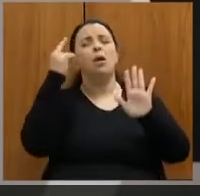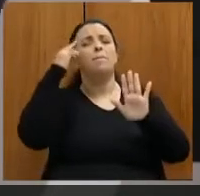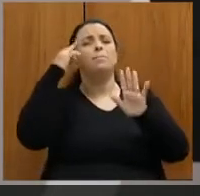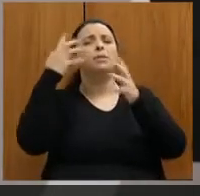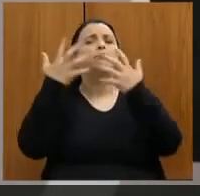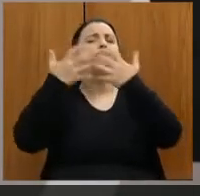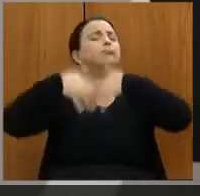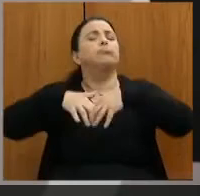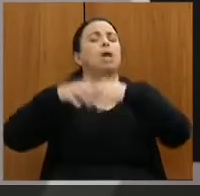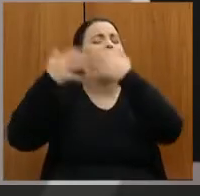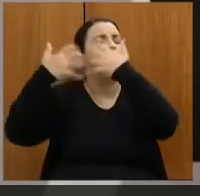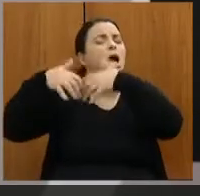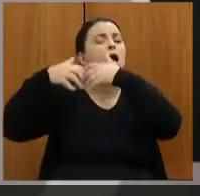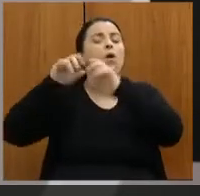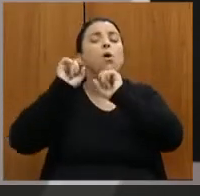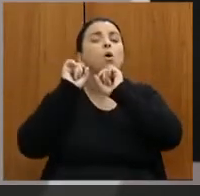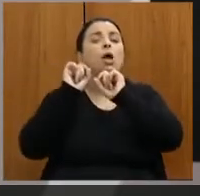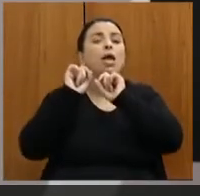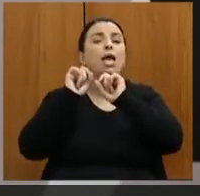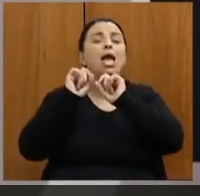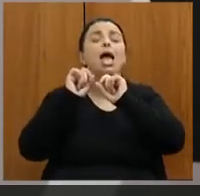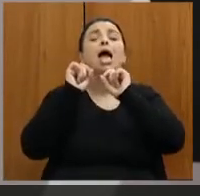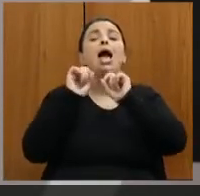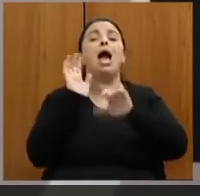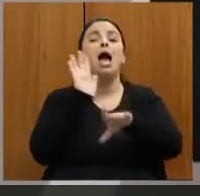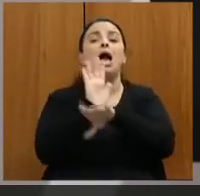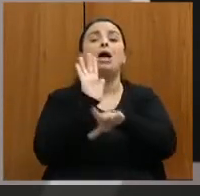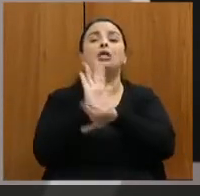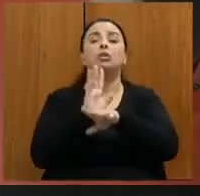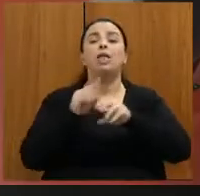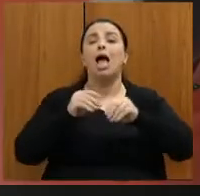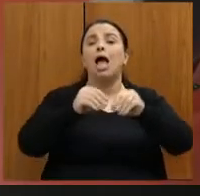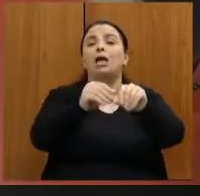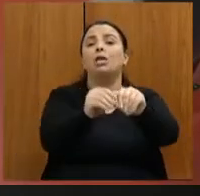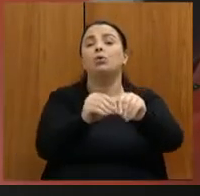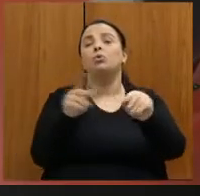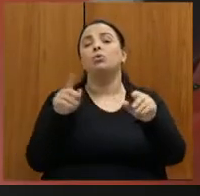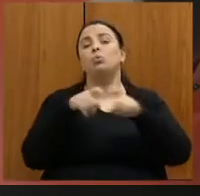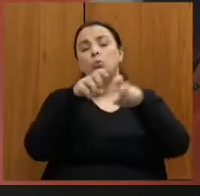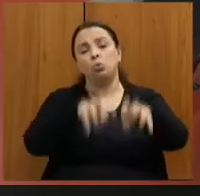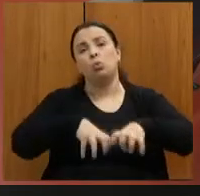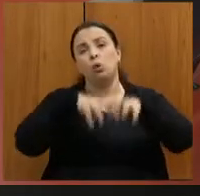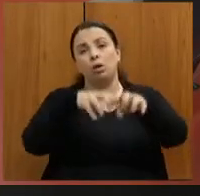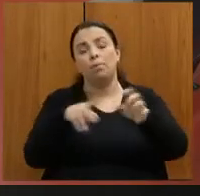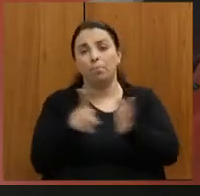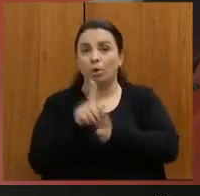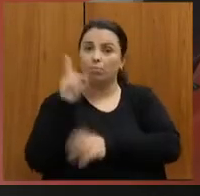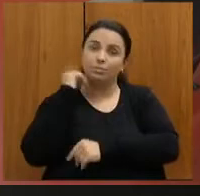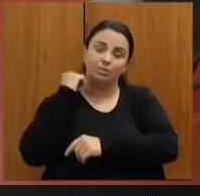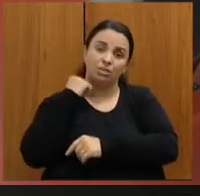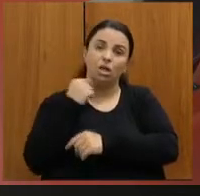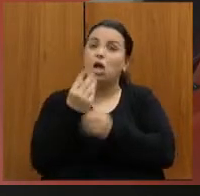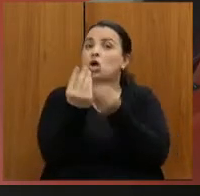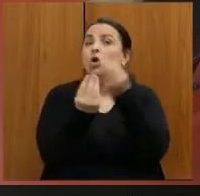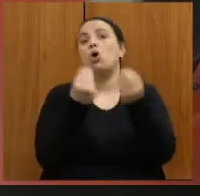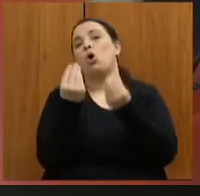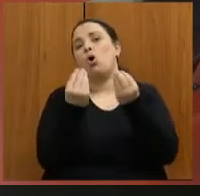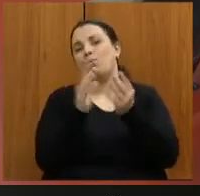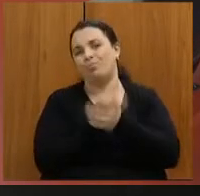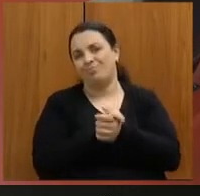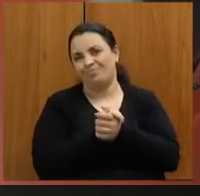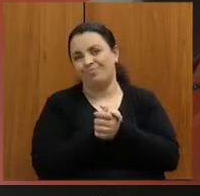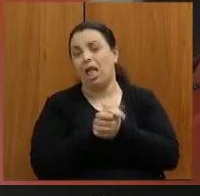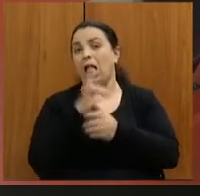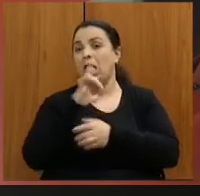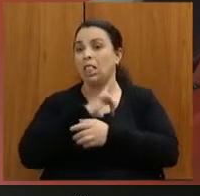agricultura de Minas Gerais temos hoje os insumos caríssimos nós em menos de